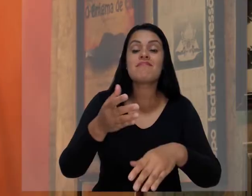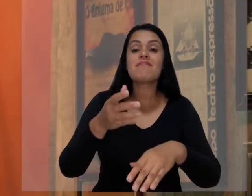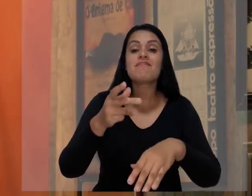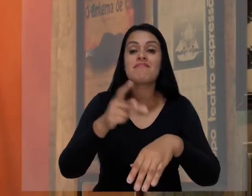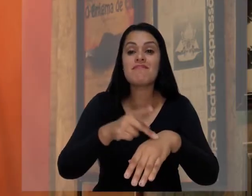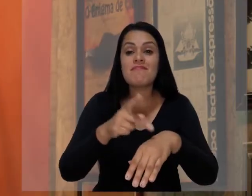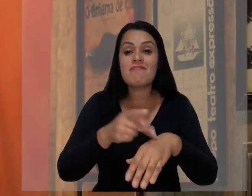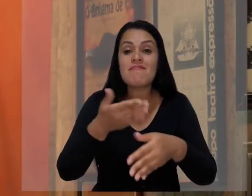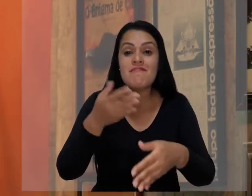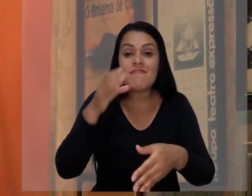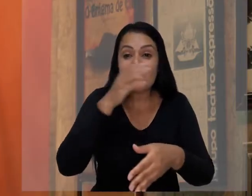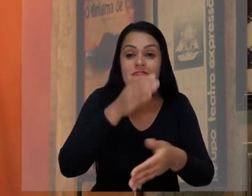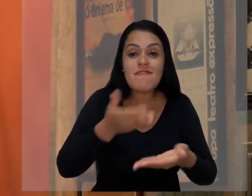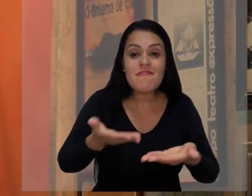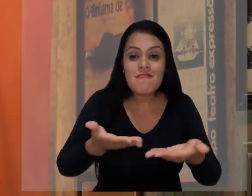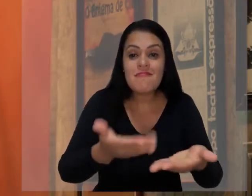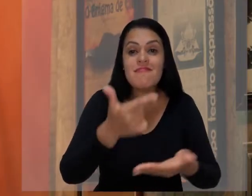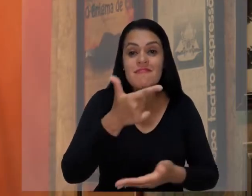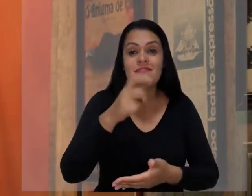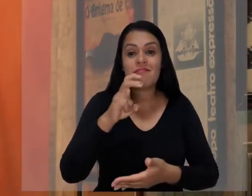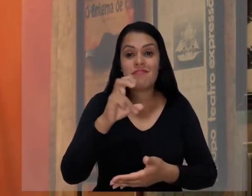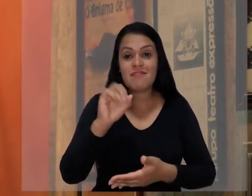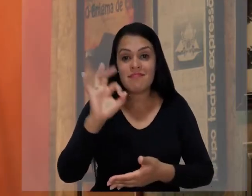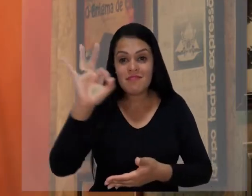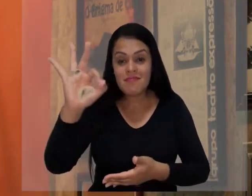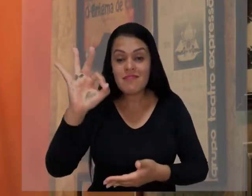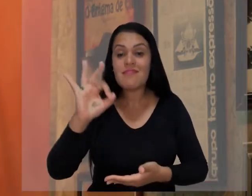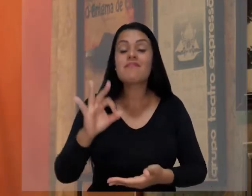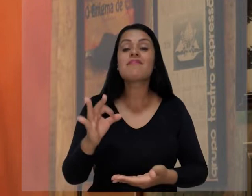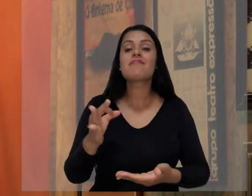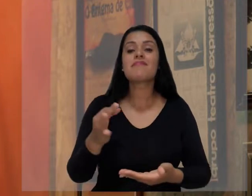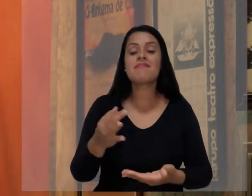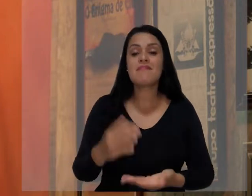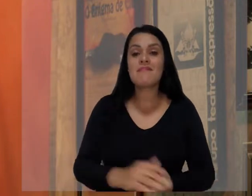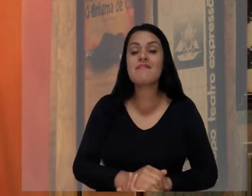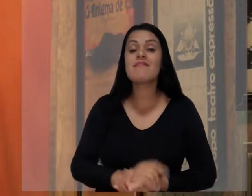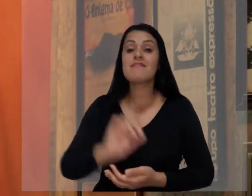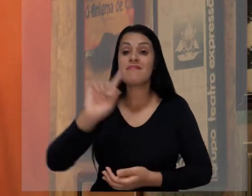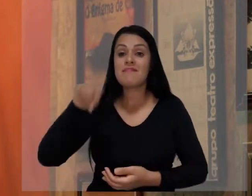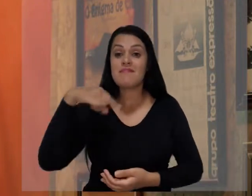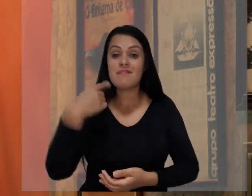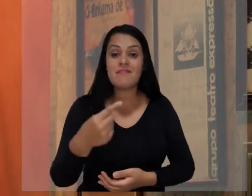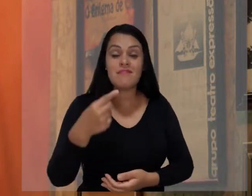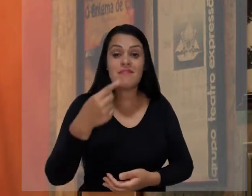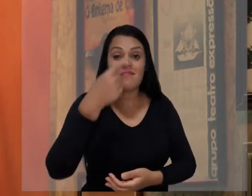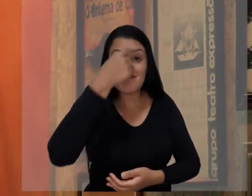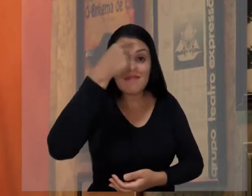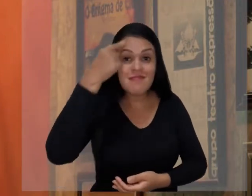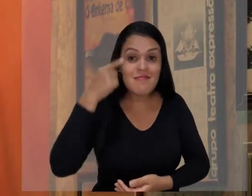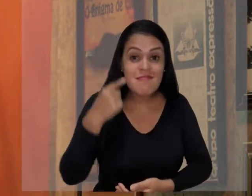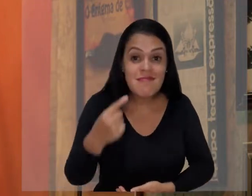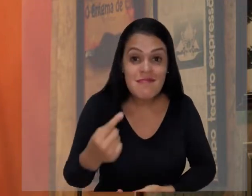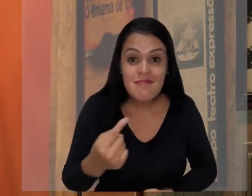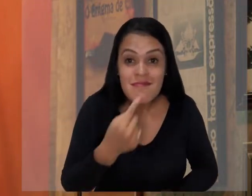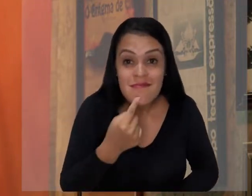forno, que já está pré-aquecido por 250 graus. E daí, depois de 30